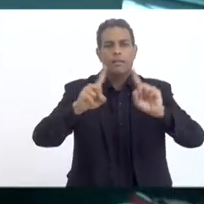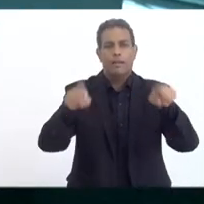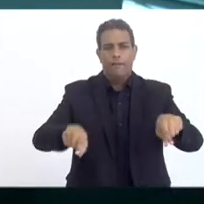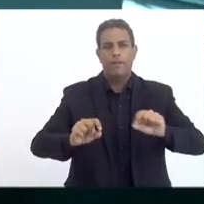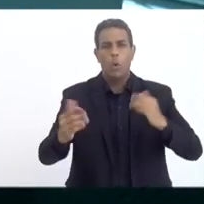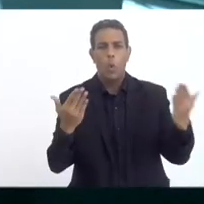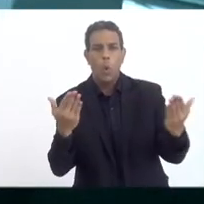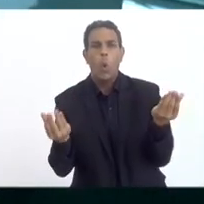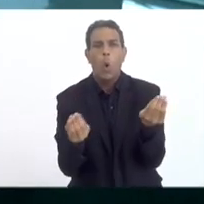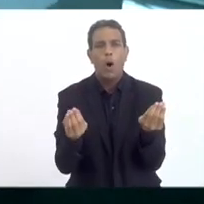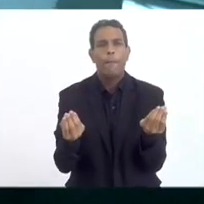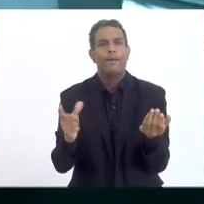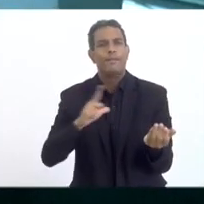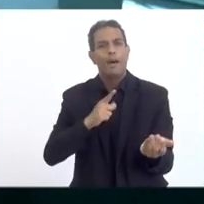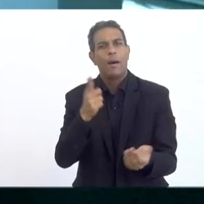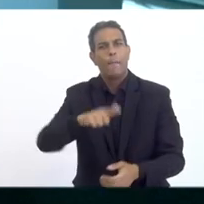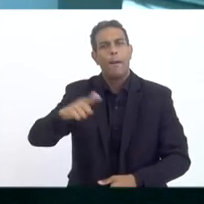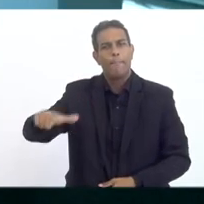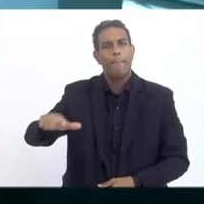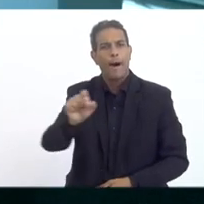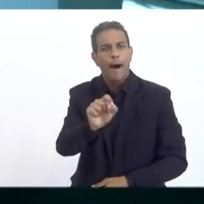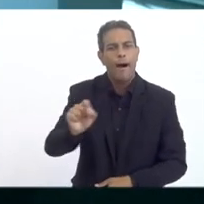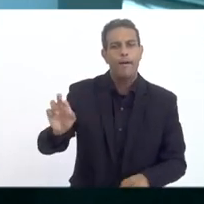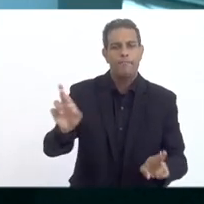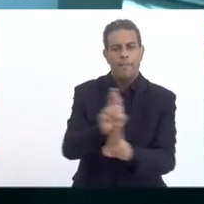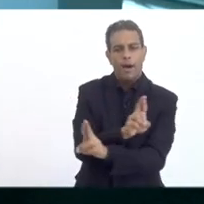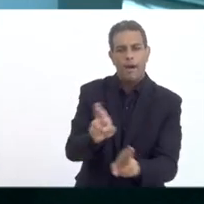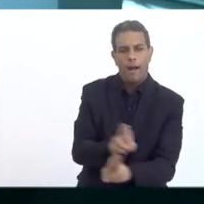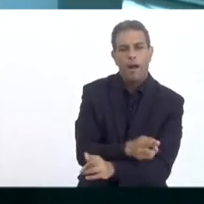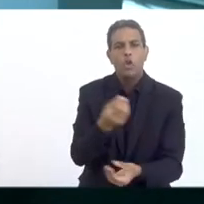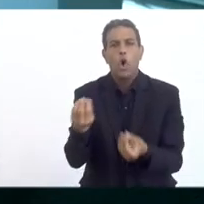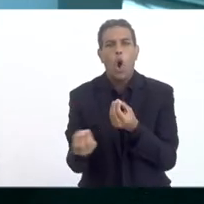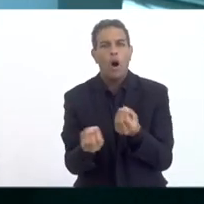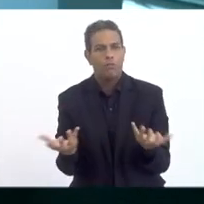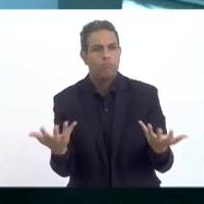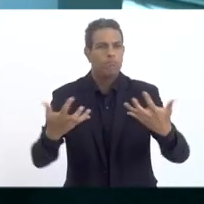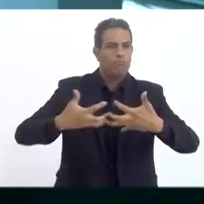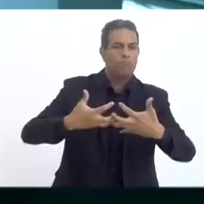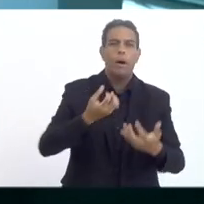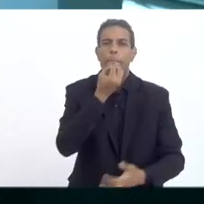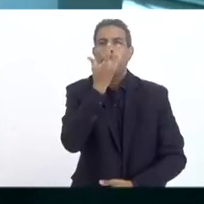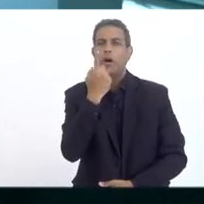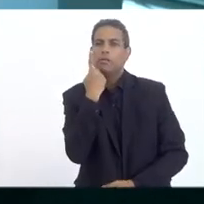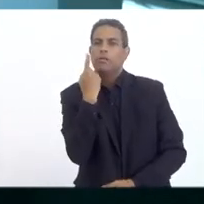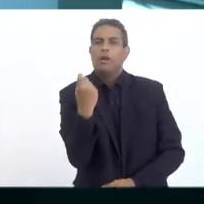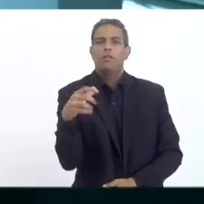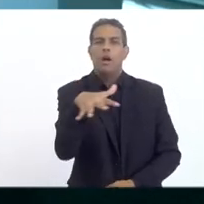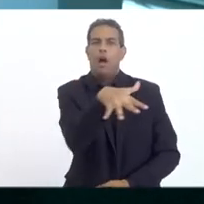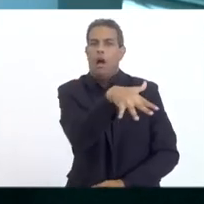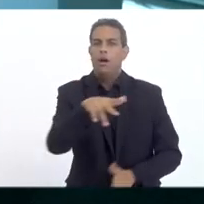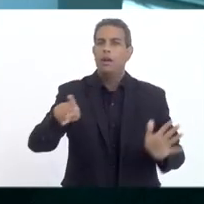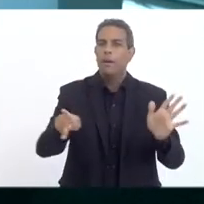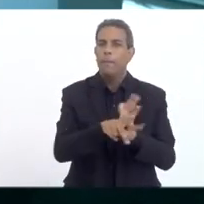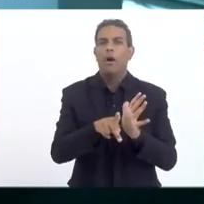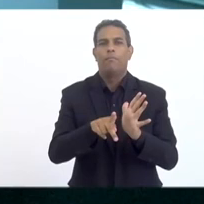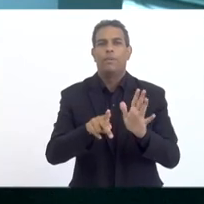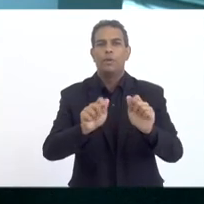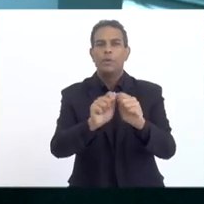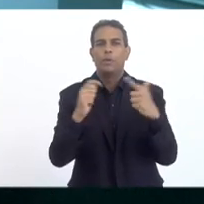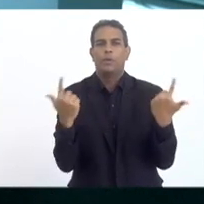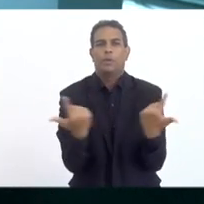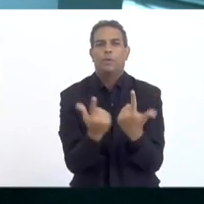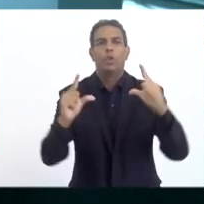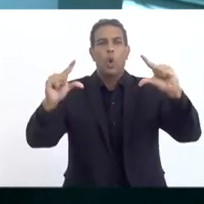sem considerar os inativos. É uma relação custo-benefício que é muito interessante para o Estado. Baixo